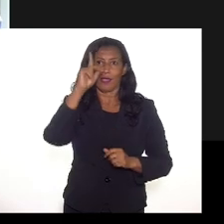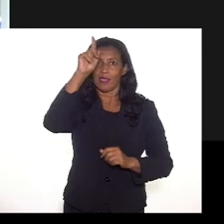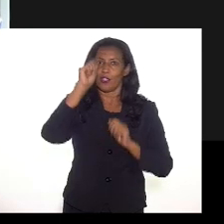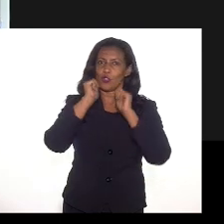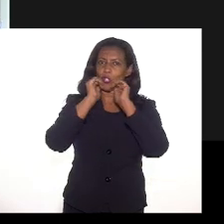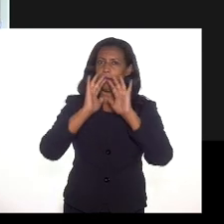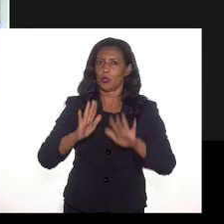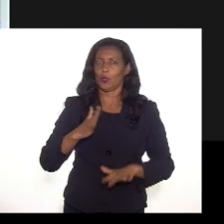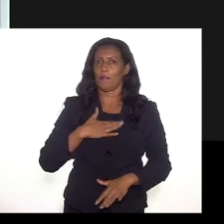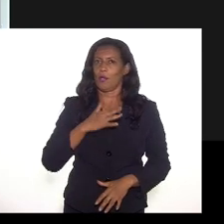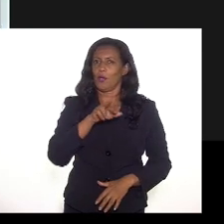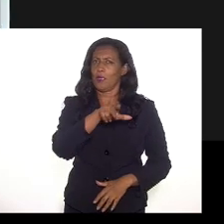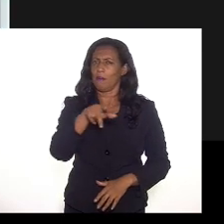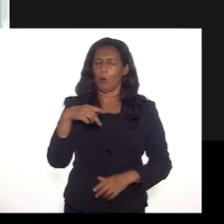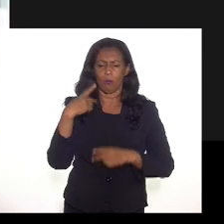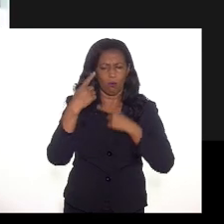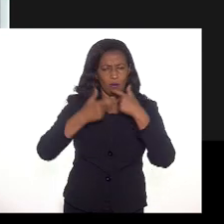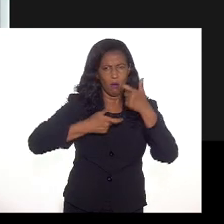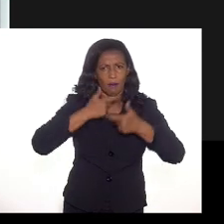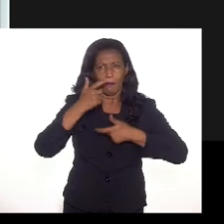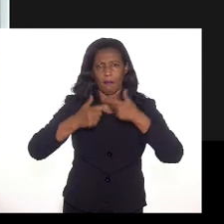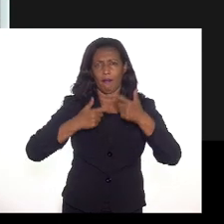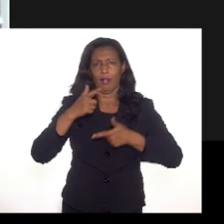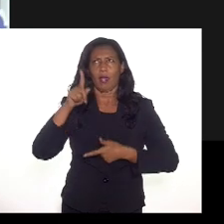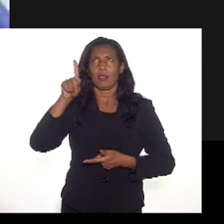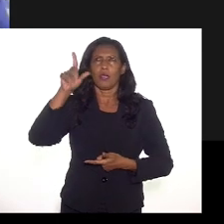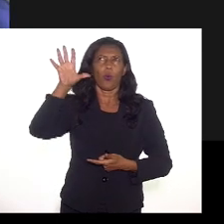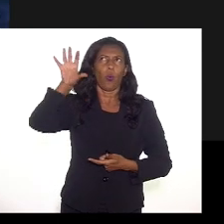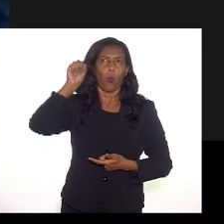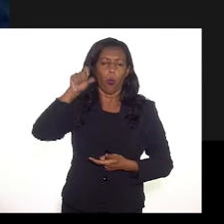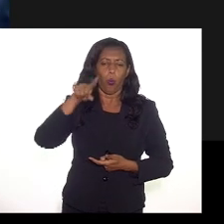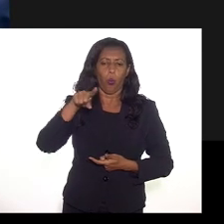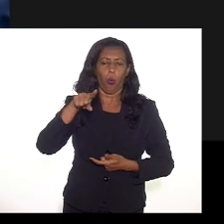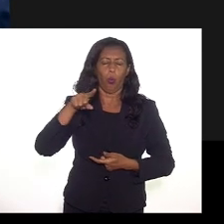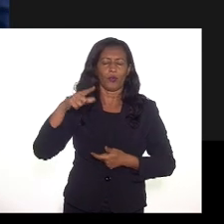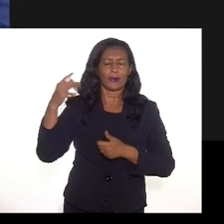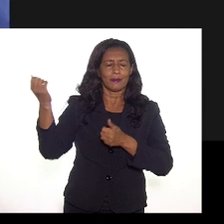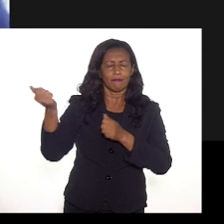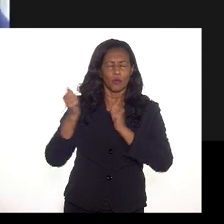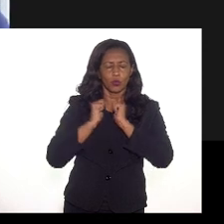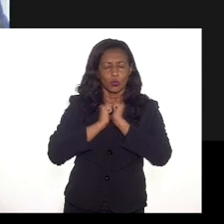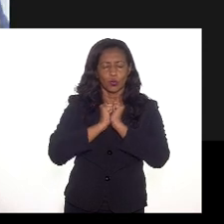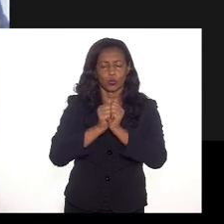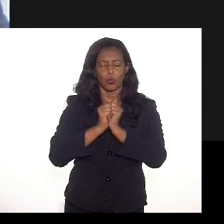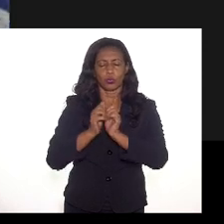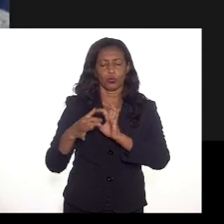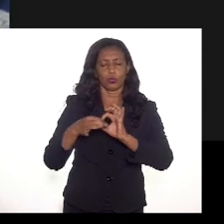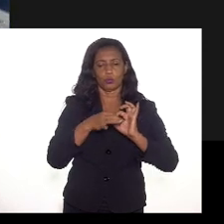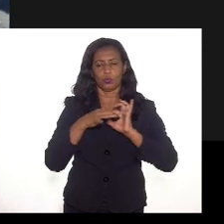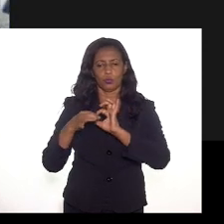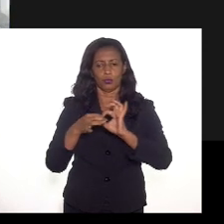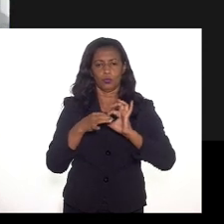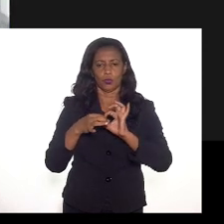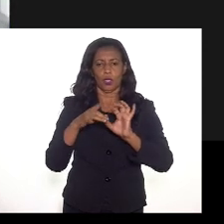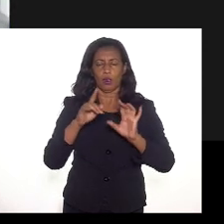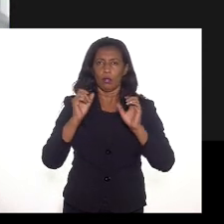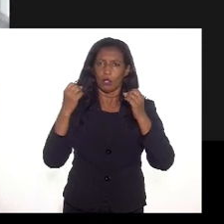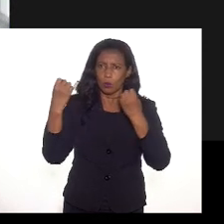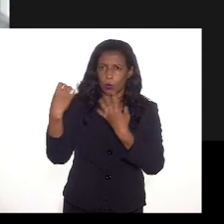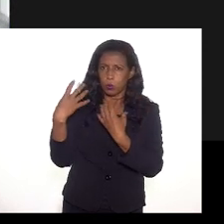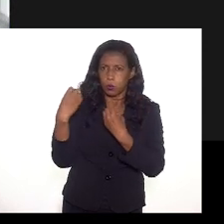abençoe, meu irmão, que todas as suas palavras, que Deus ouça e que possamos seguir juntos, unidos. Nós tivemos uma bela lição